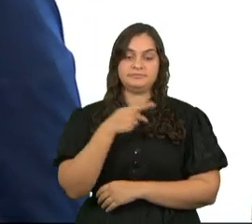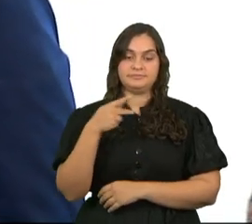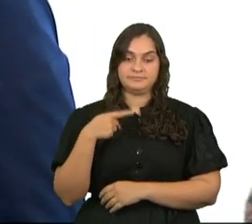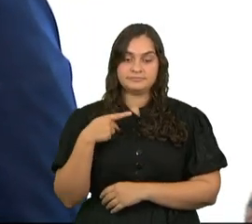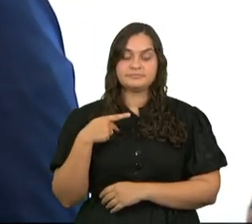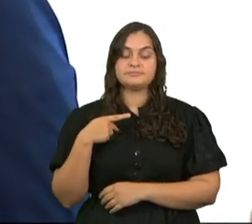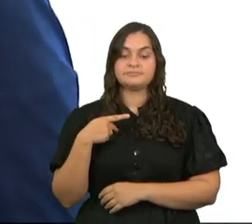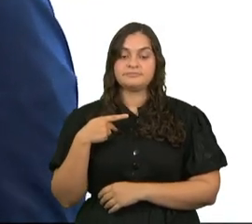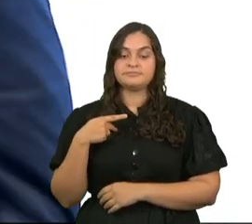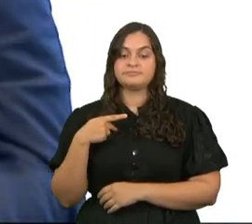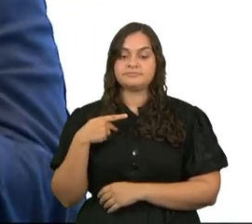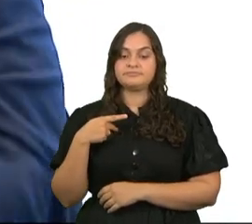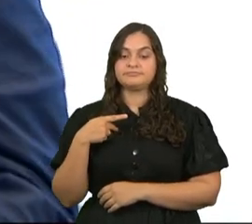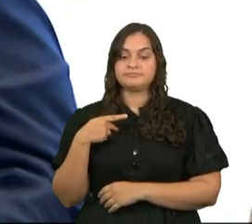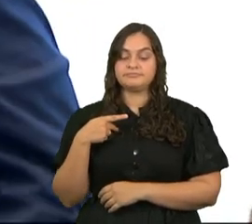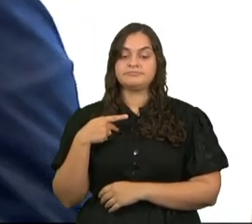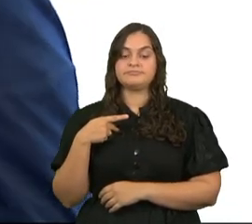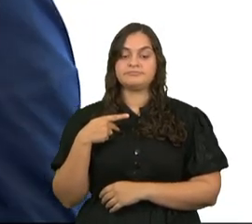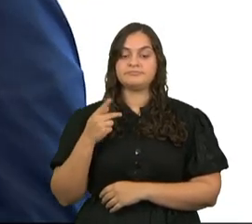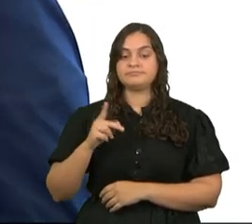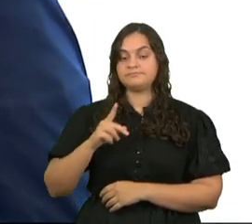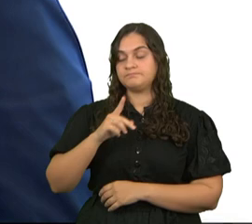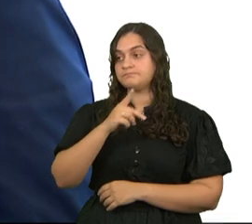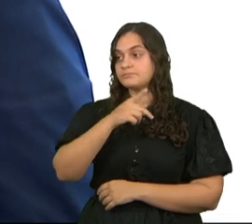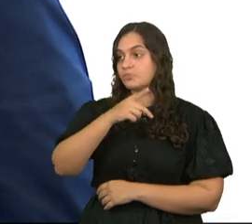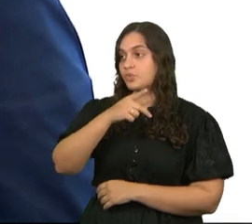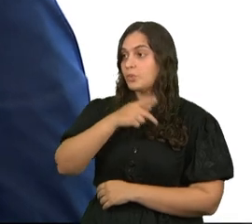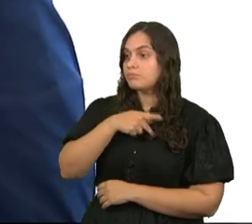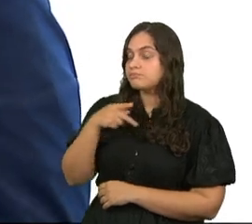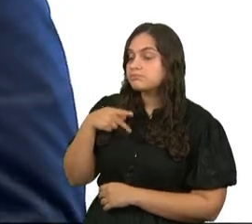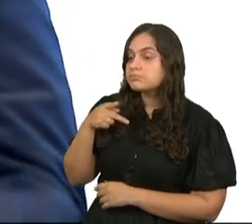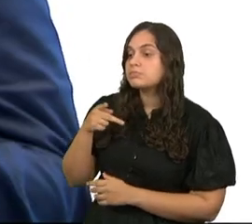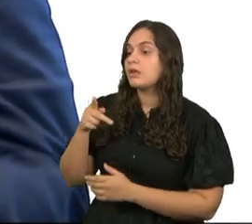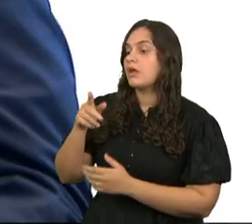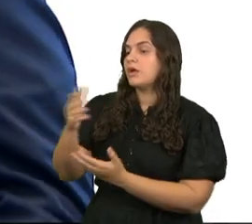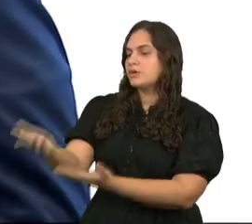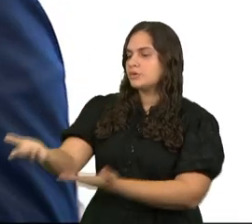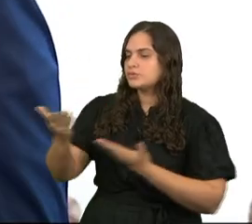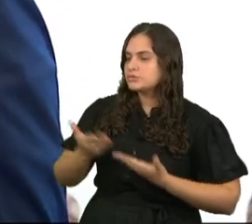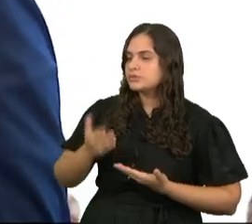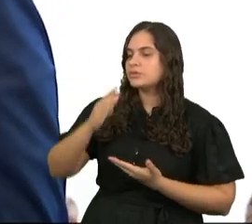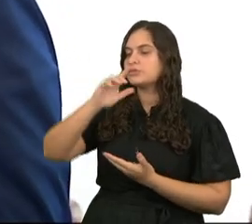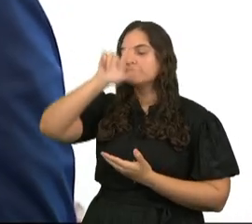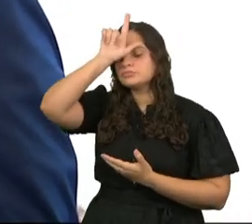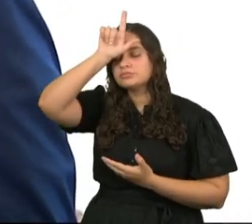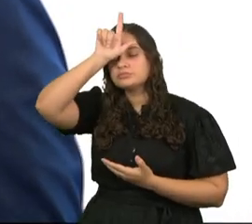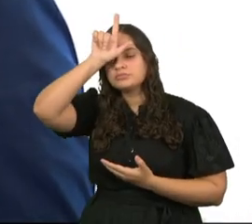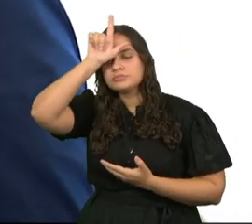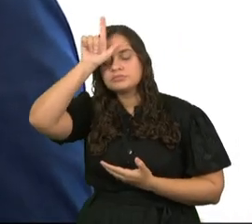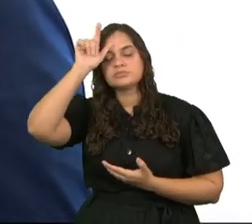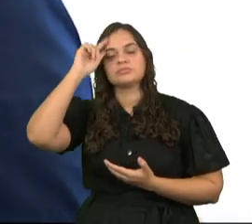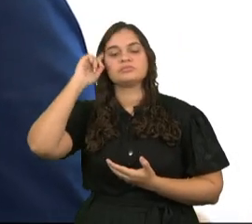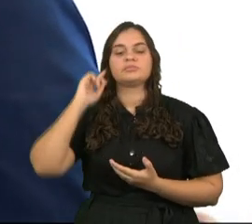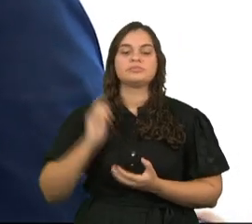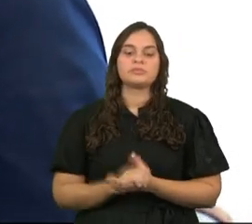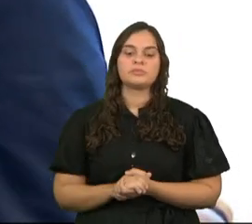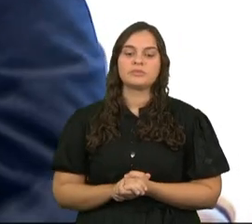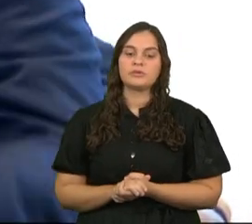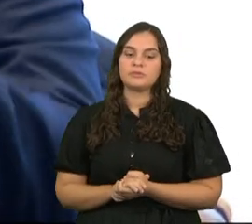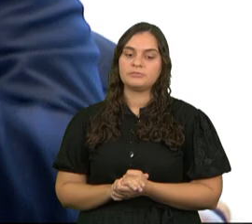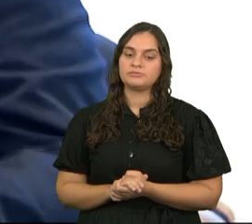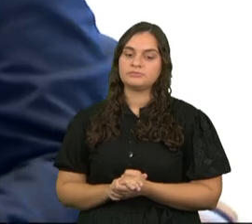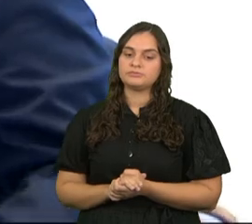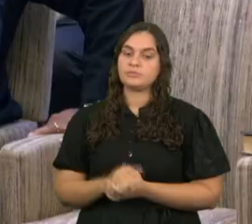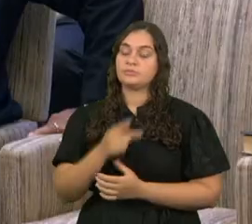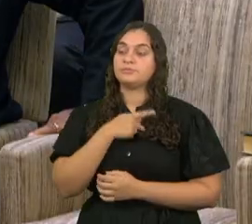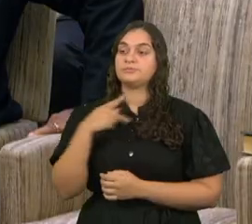chamado pela diretoria da igreja e a mesa da convenção para estar aqui neste dia, prontamente o pastor Joel